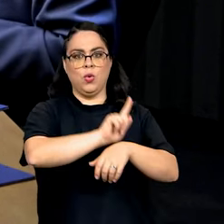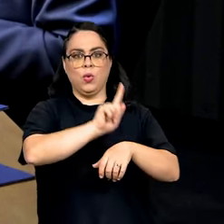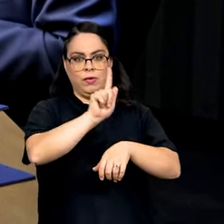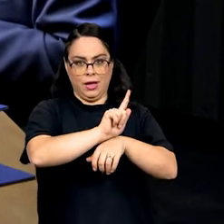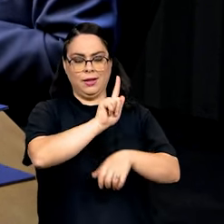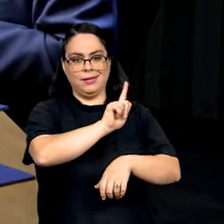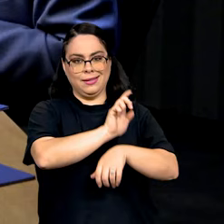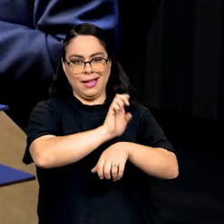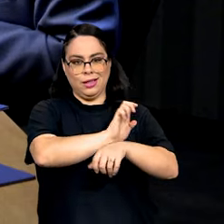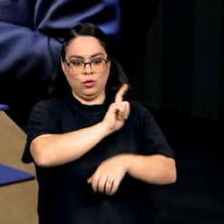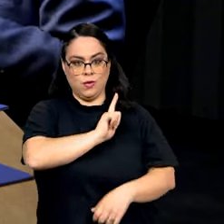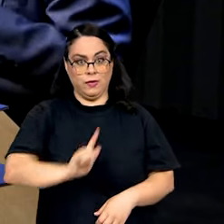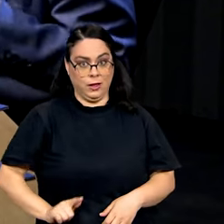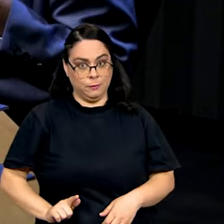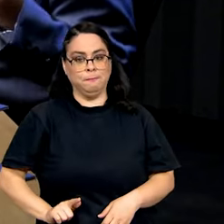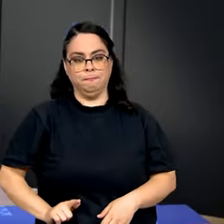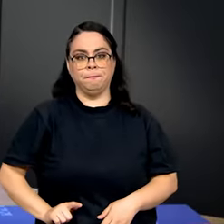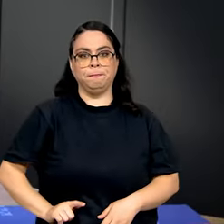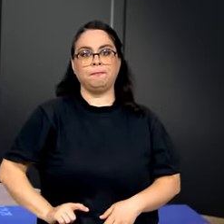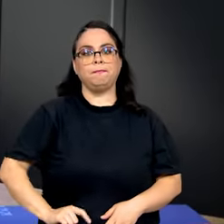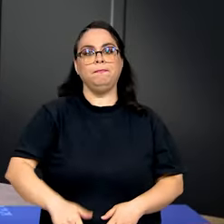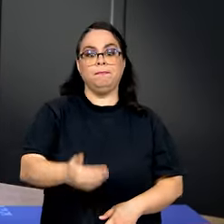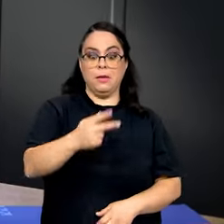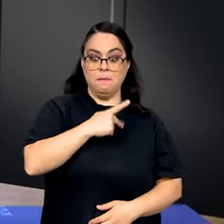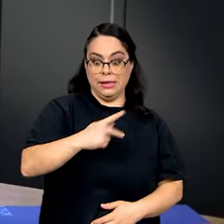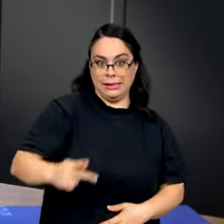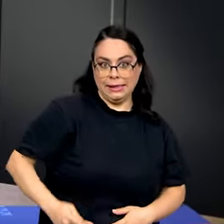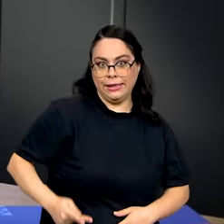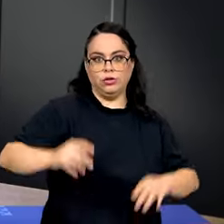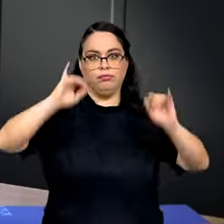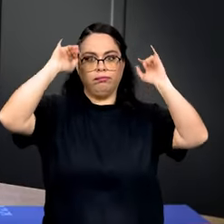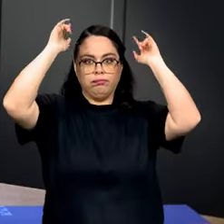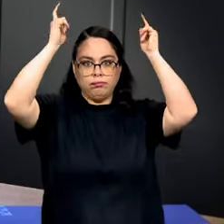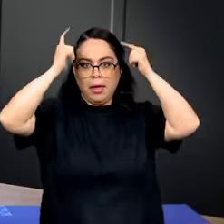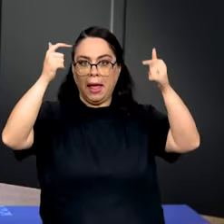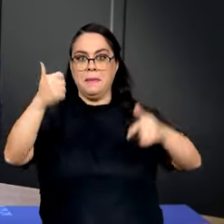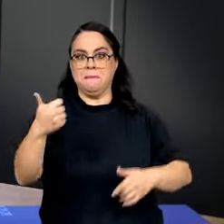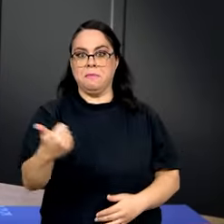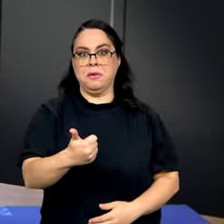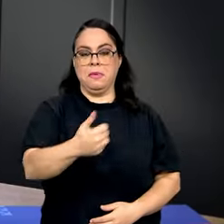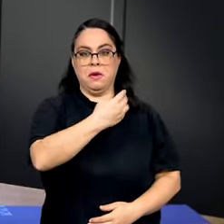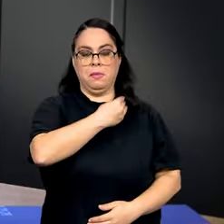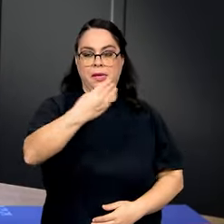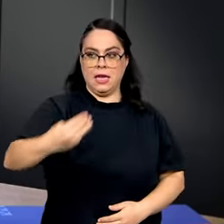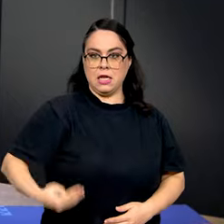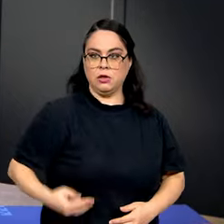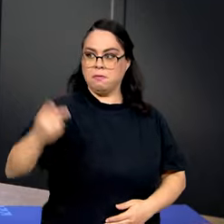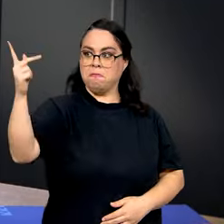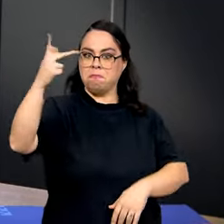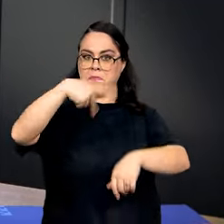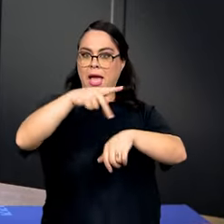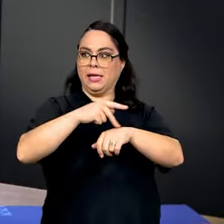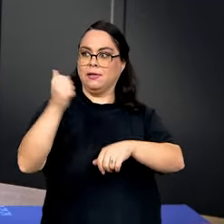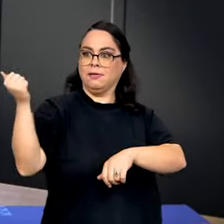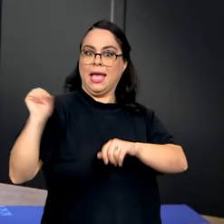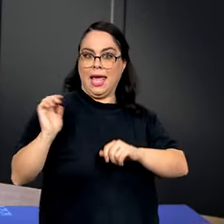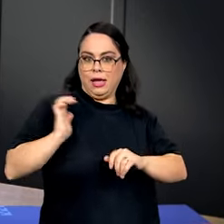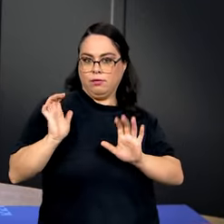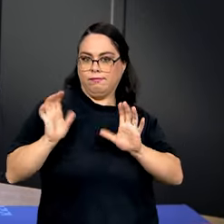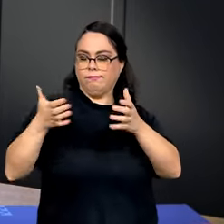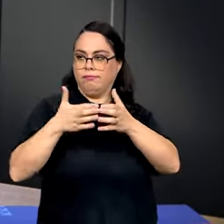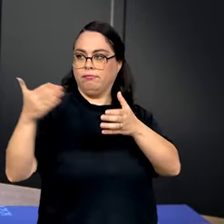estado os presidentes os primeiros ministros os reis enfim dos países mais